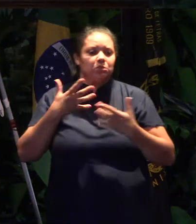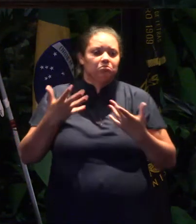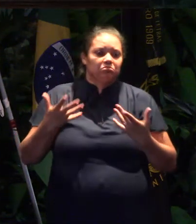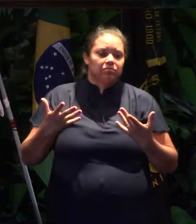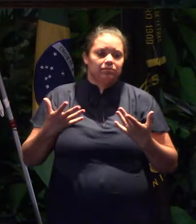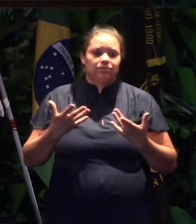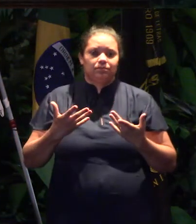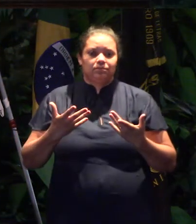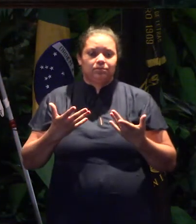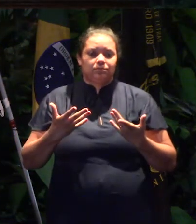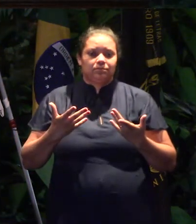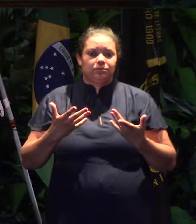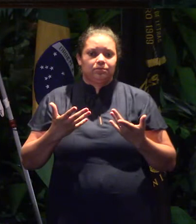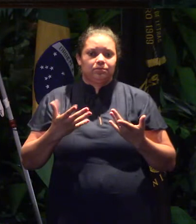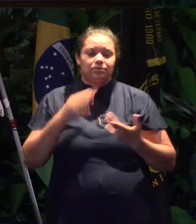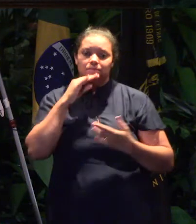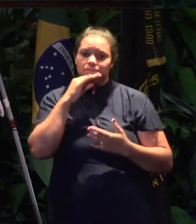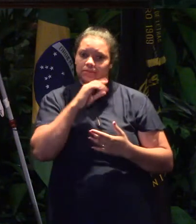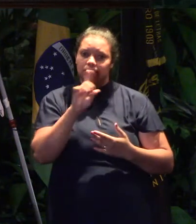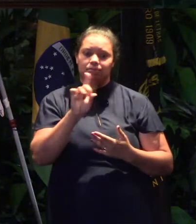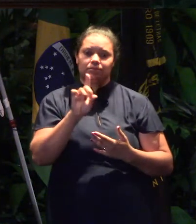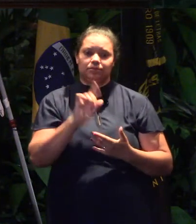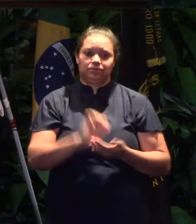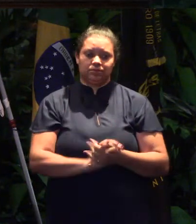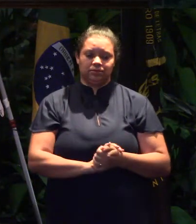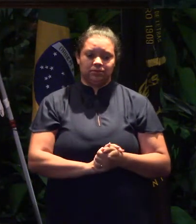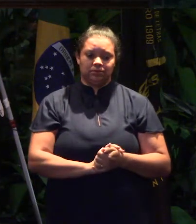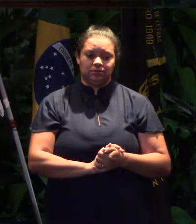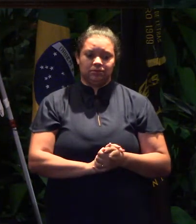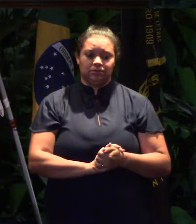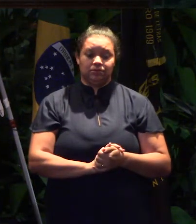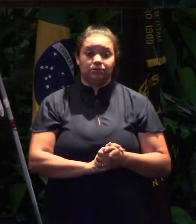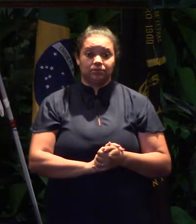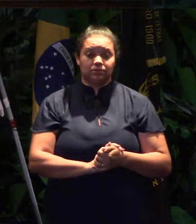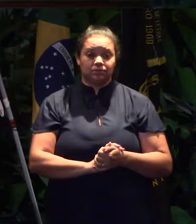sentido subliminar. Eu não estou dizendo de nada